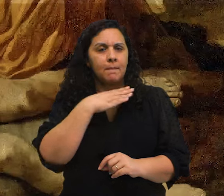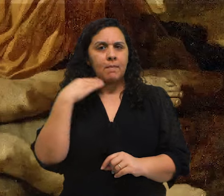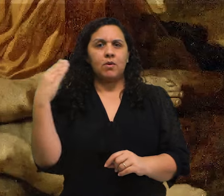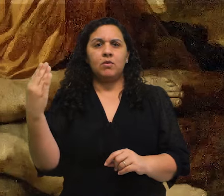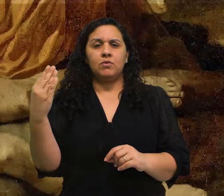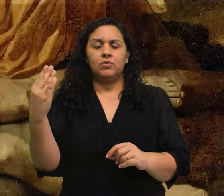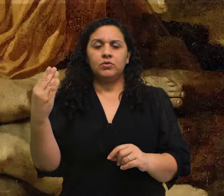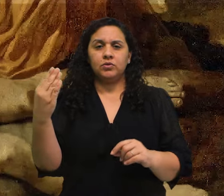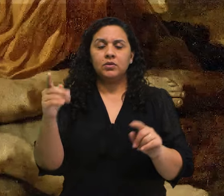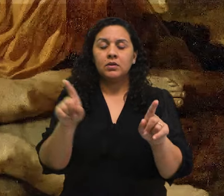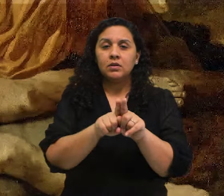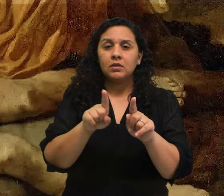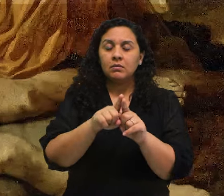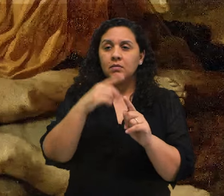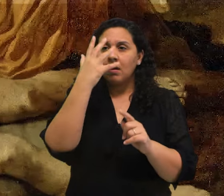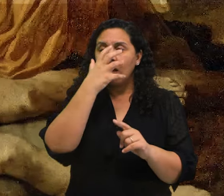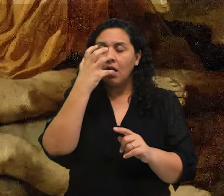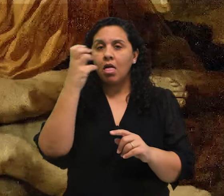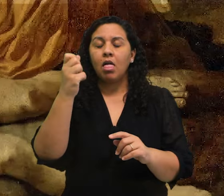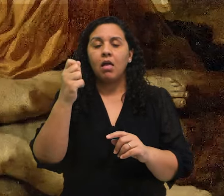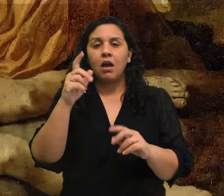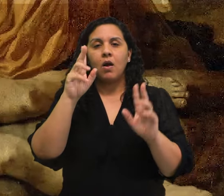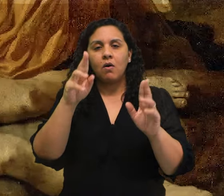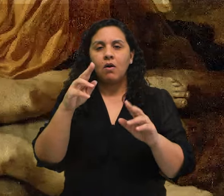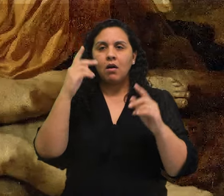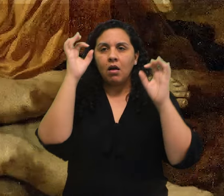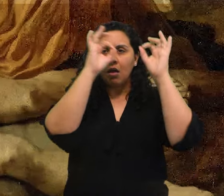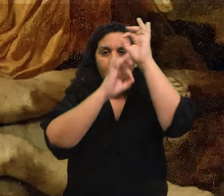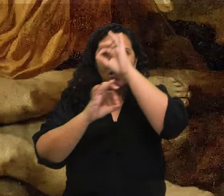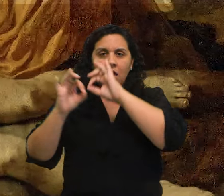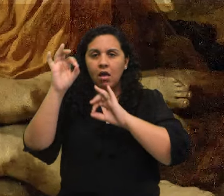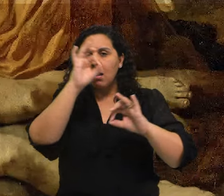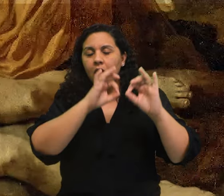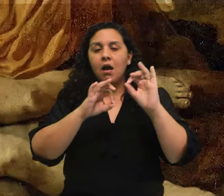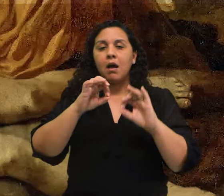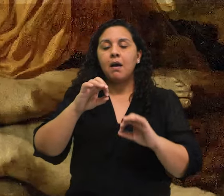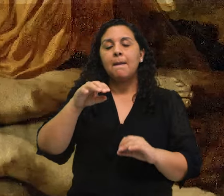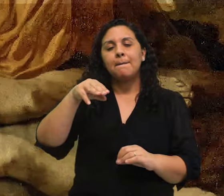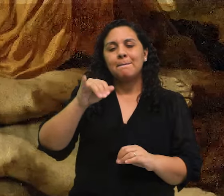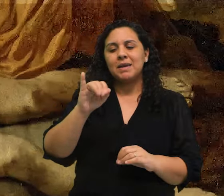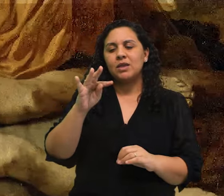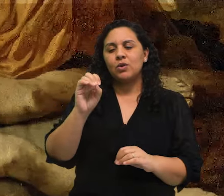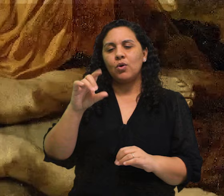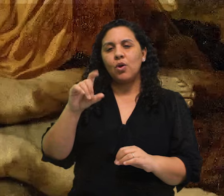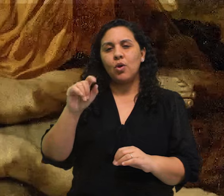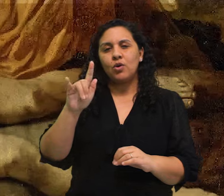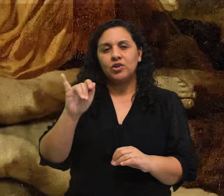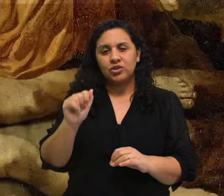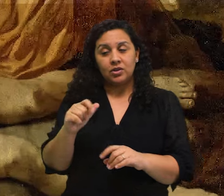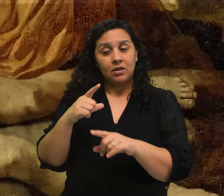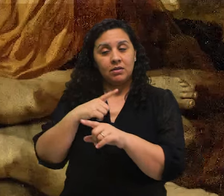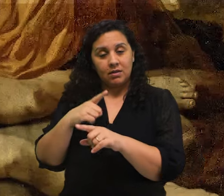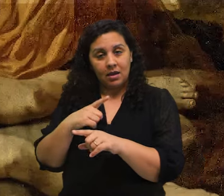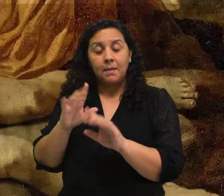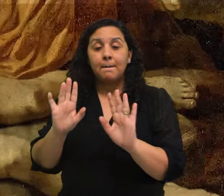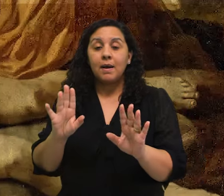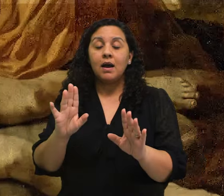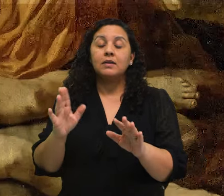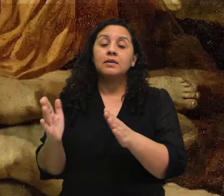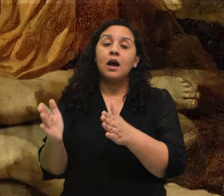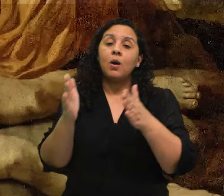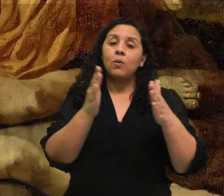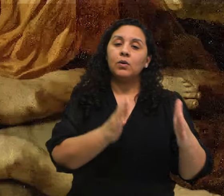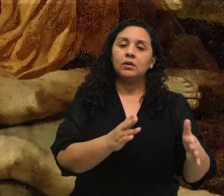morte, de entorpecimento, de narcose, que a mitologia trata, mas a gente também